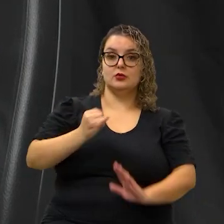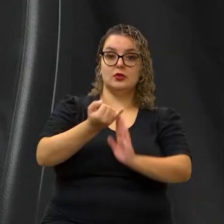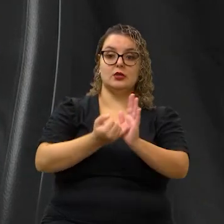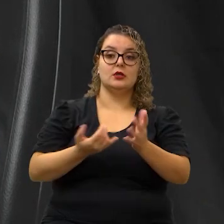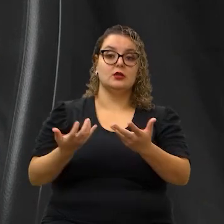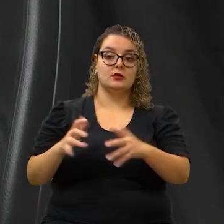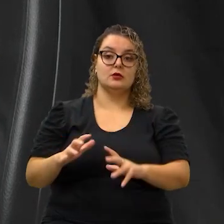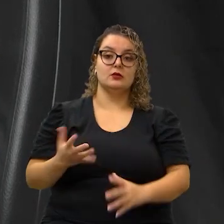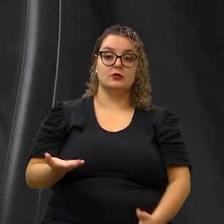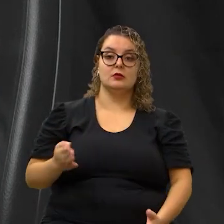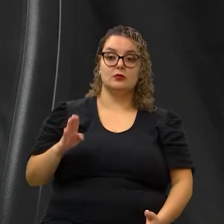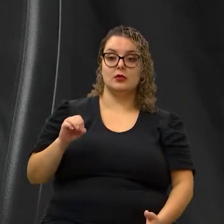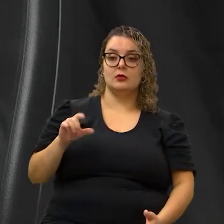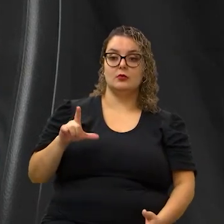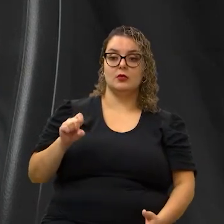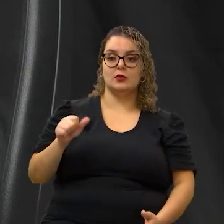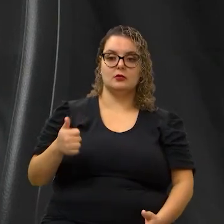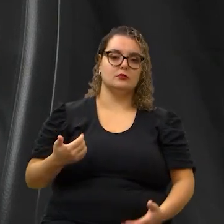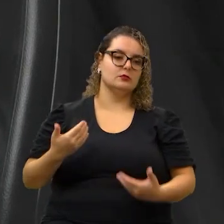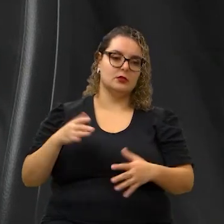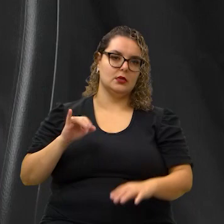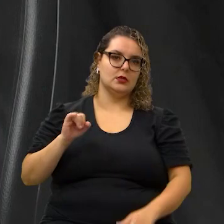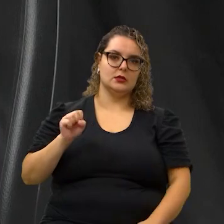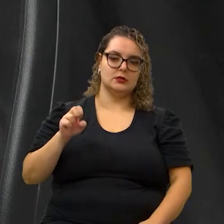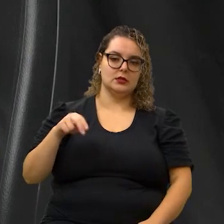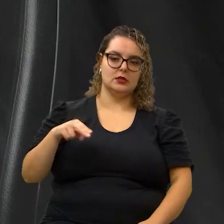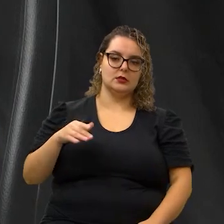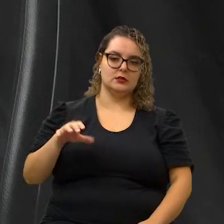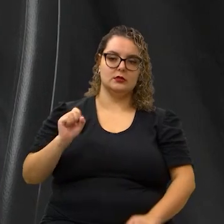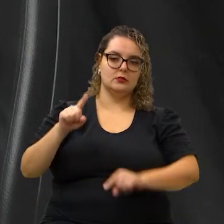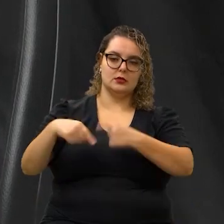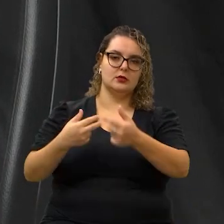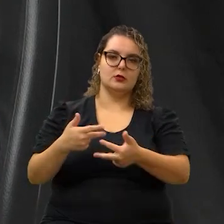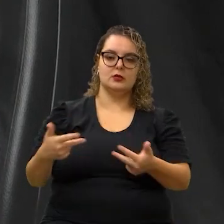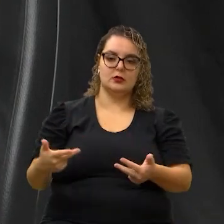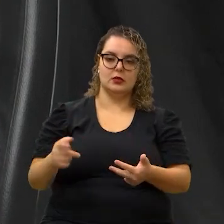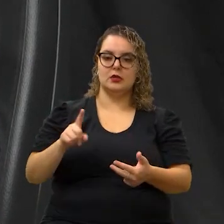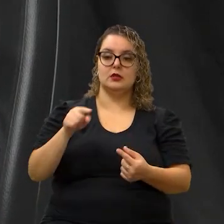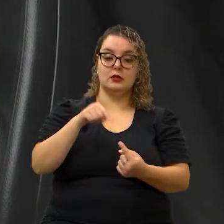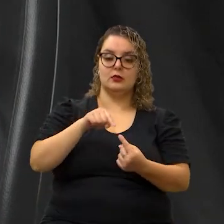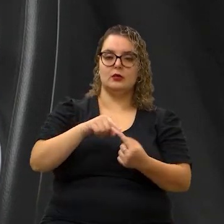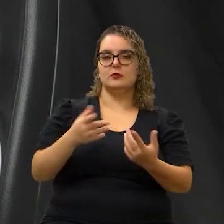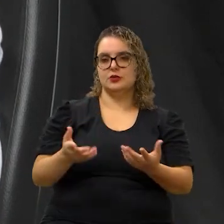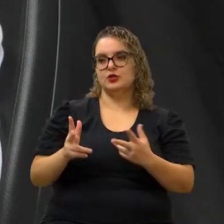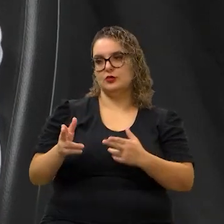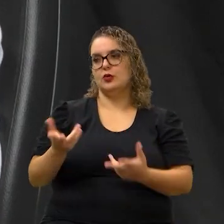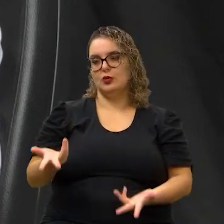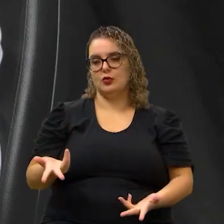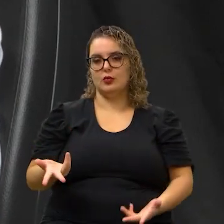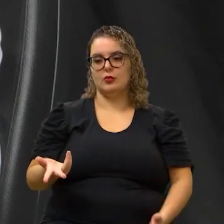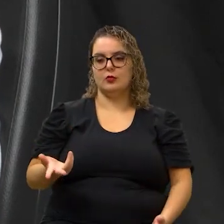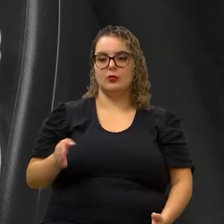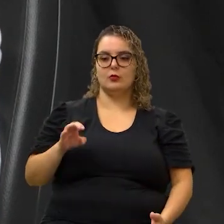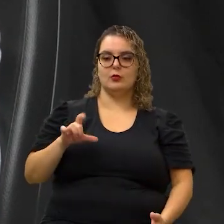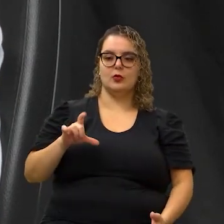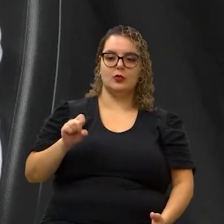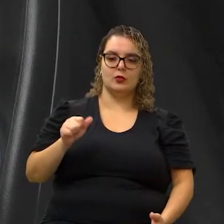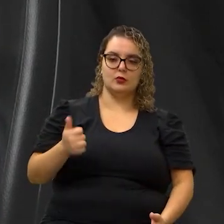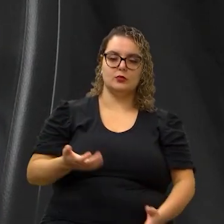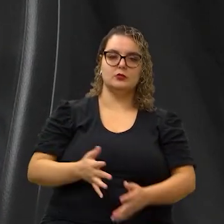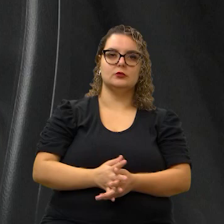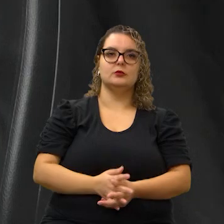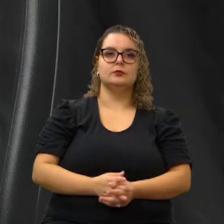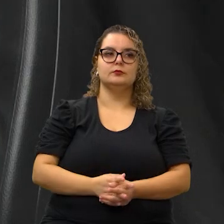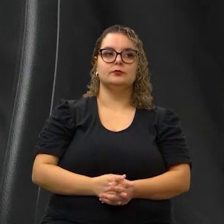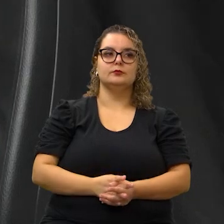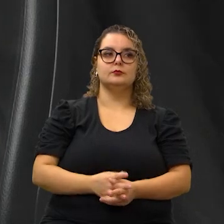e eles não queriam que a isenção fosse para bolsas, eles queriam que a isenção fosse para outras coisas não tão objetivas assim, de